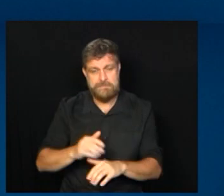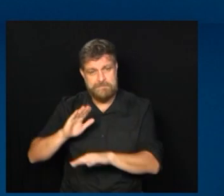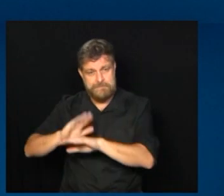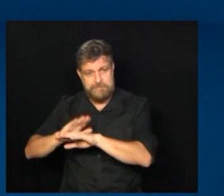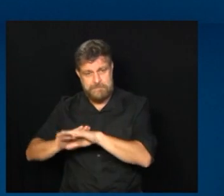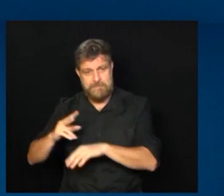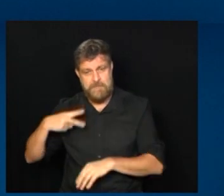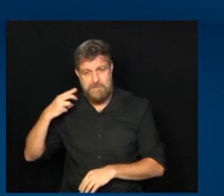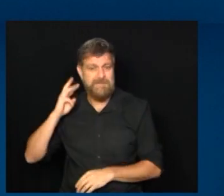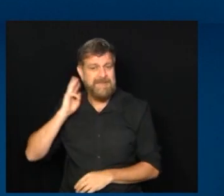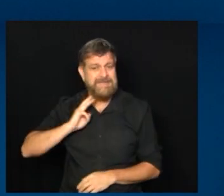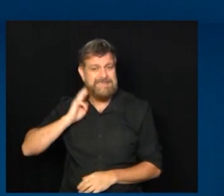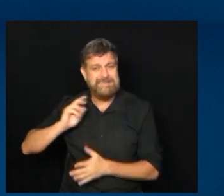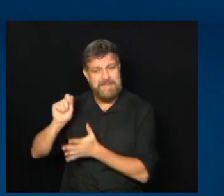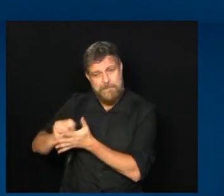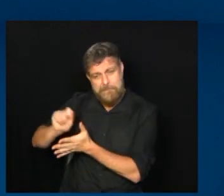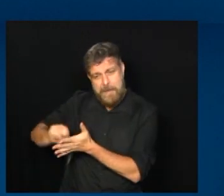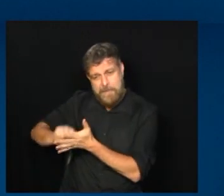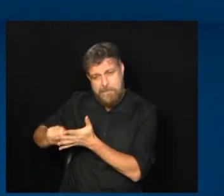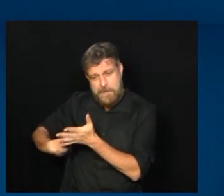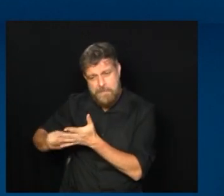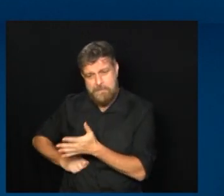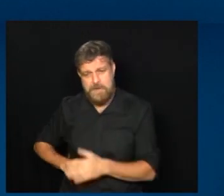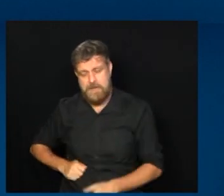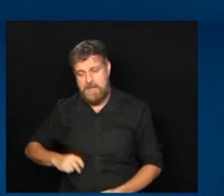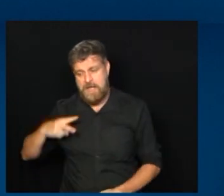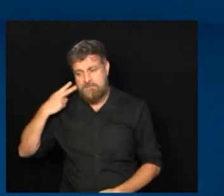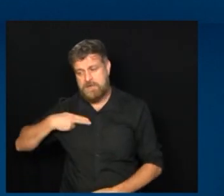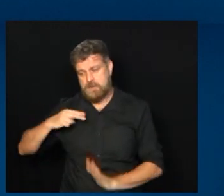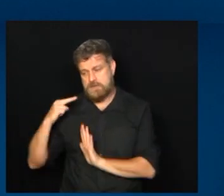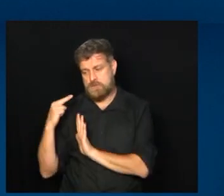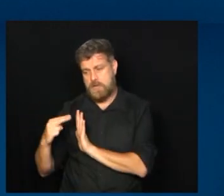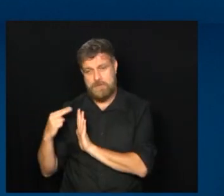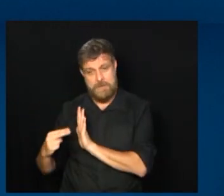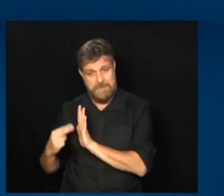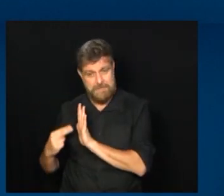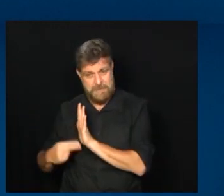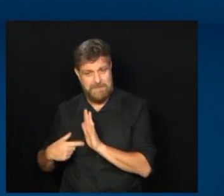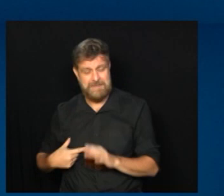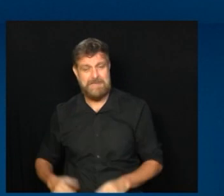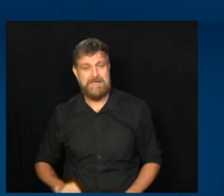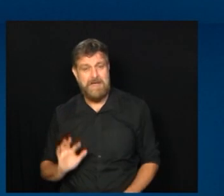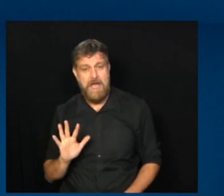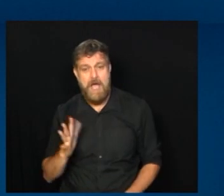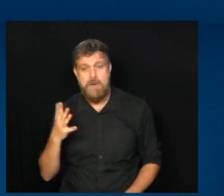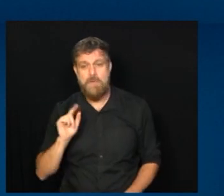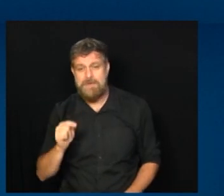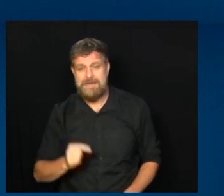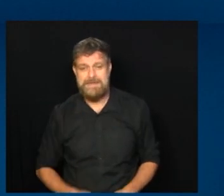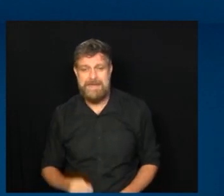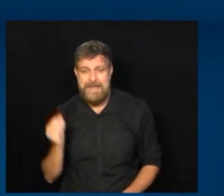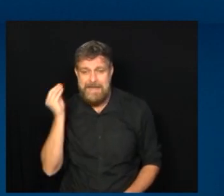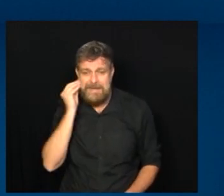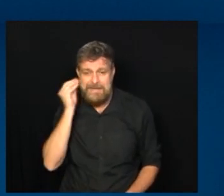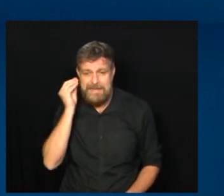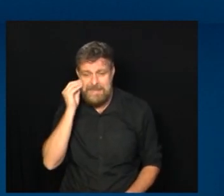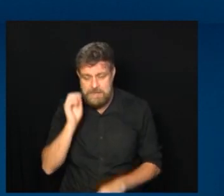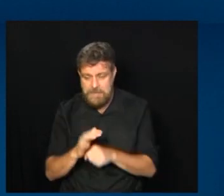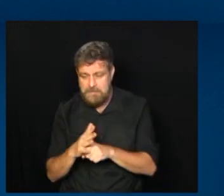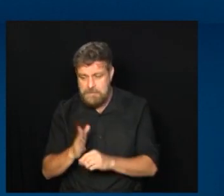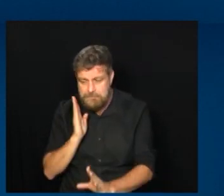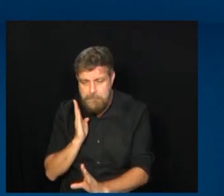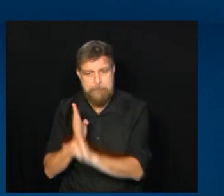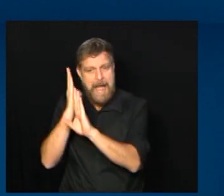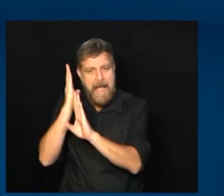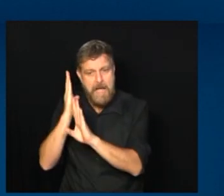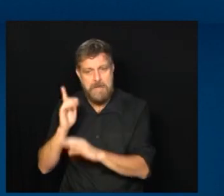lei de autoria do vereador Cecílio Santos e de outros parlamentares, que trata da realização de teste para a detecção da